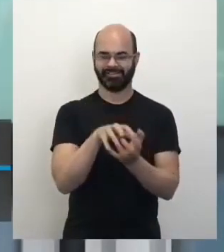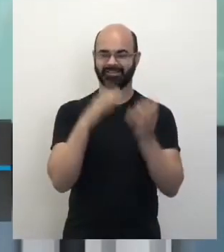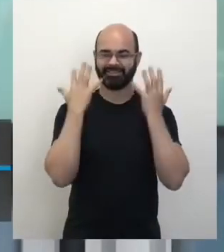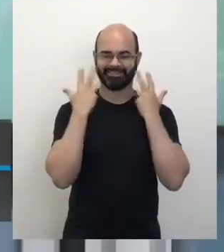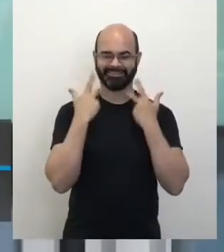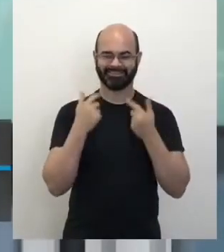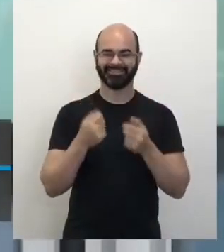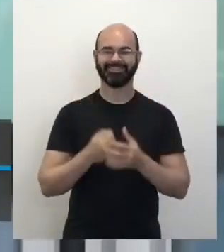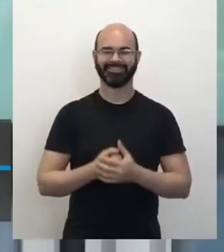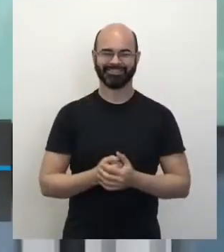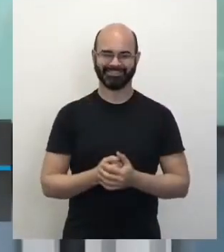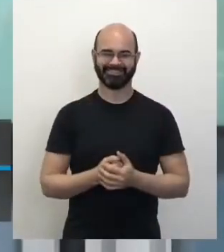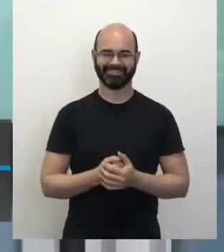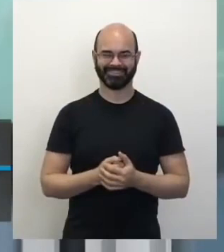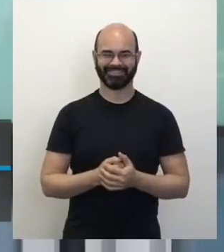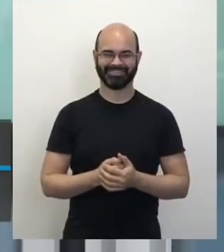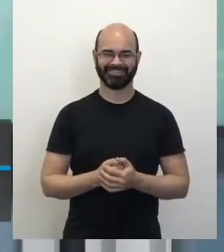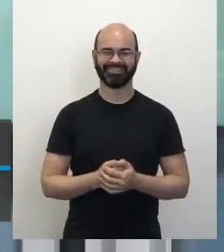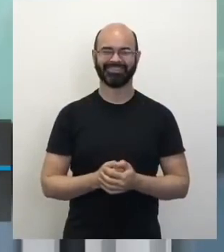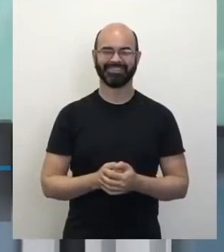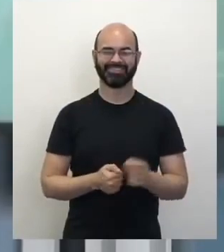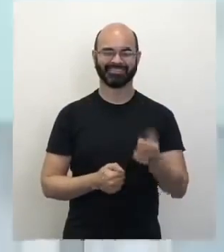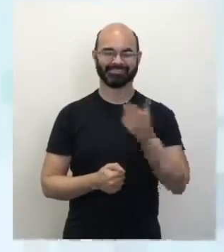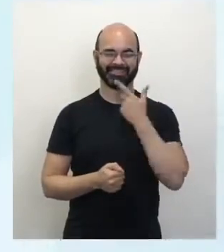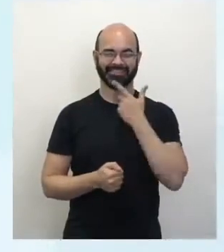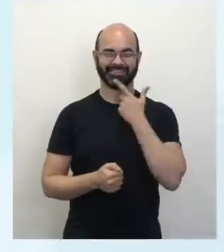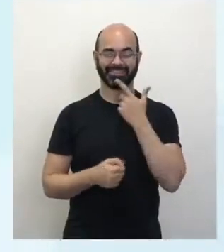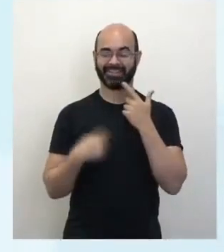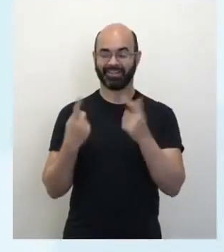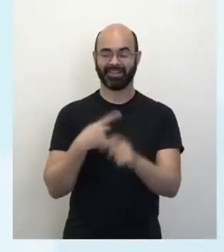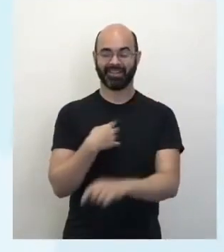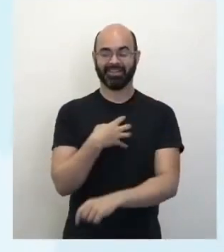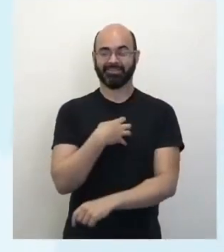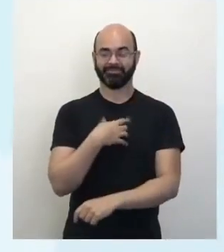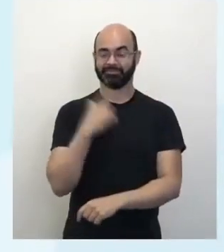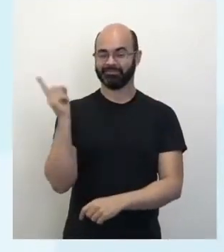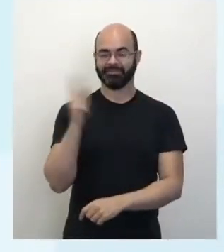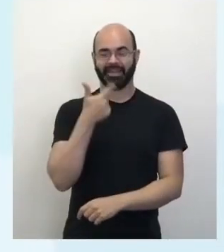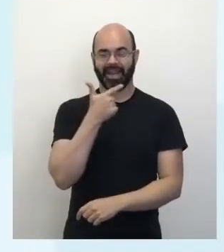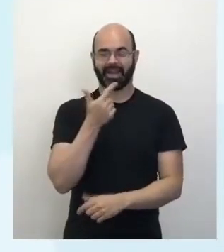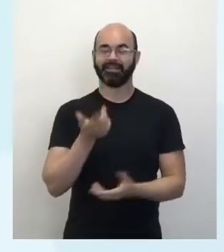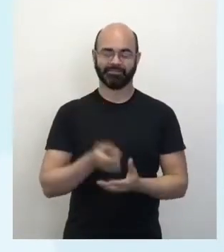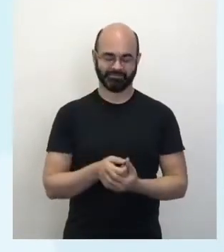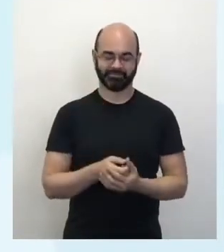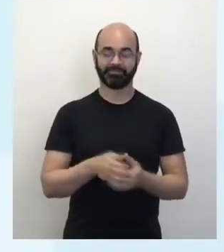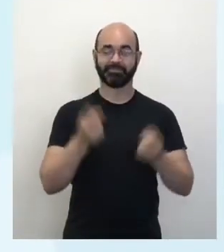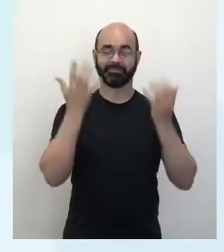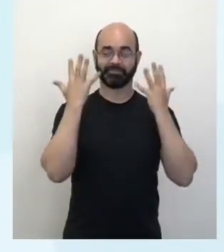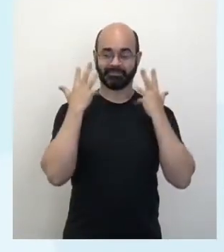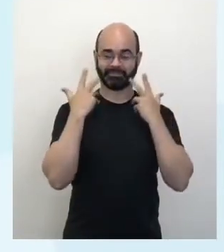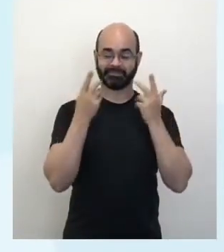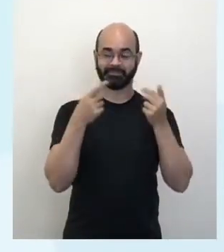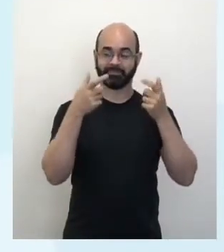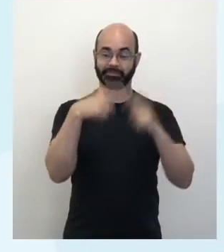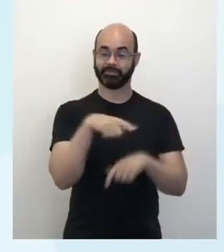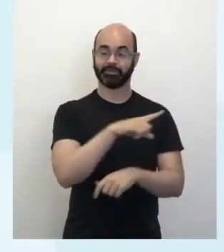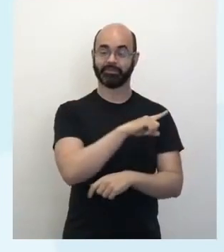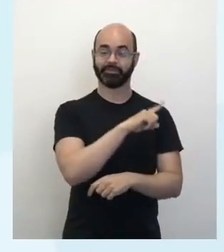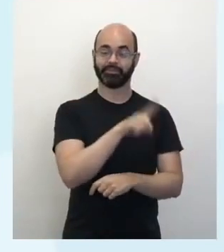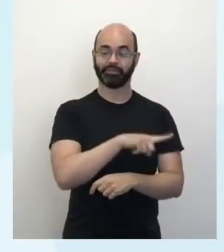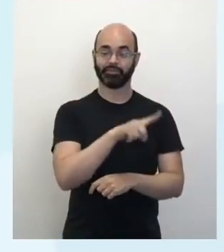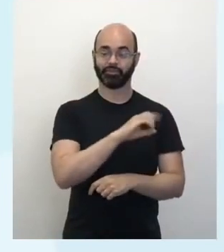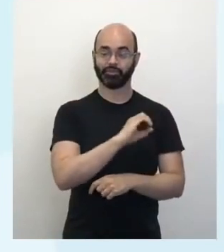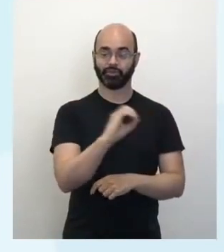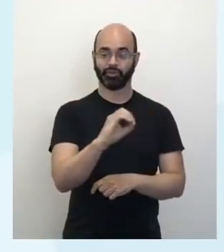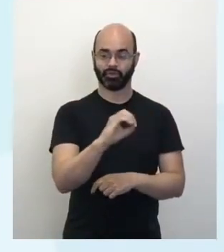Meu, eu não sei como a gente faz isso, mas beleza, pode continuar na tela lá. Neste zoológico, a quantidade de carne